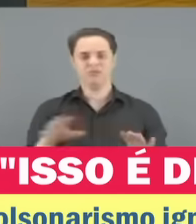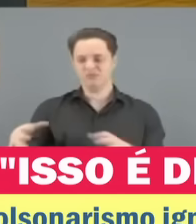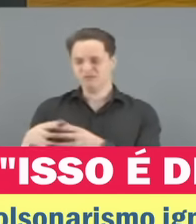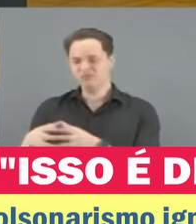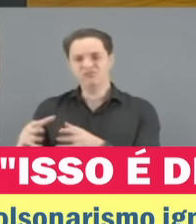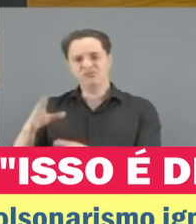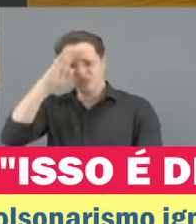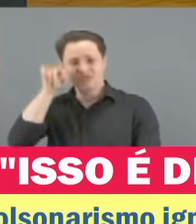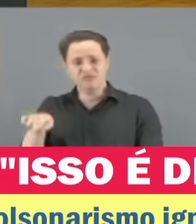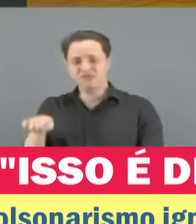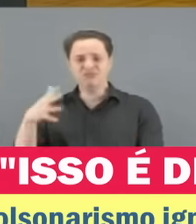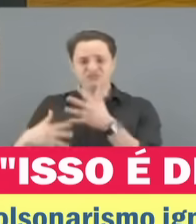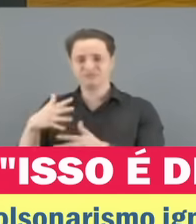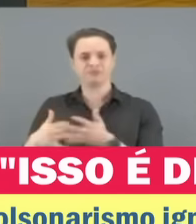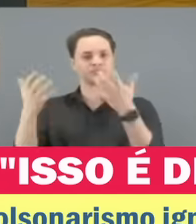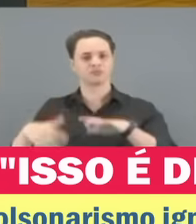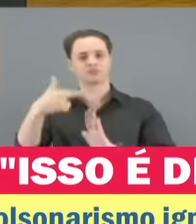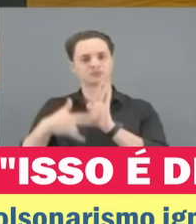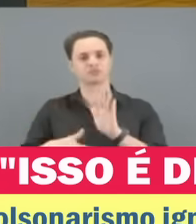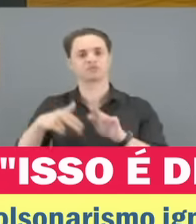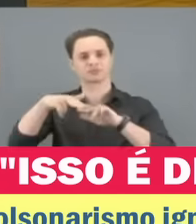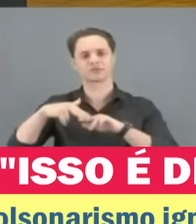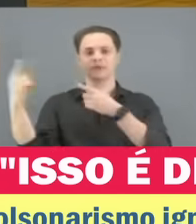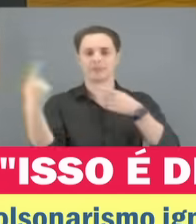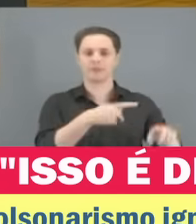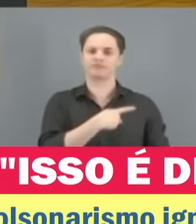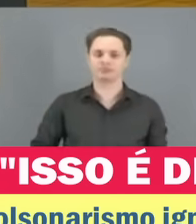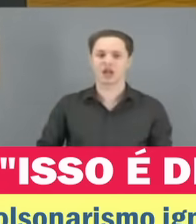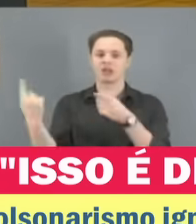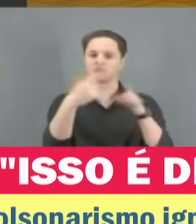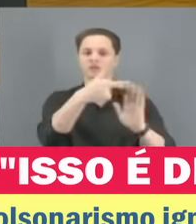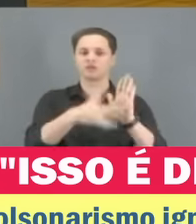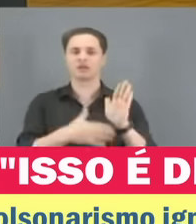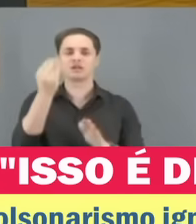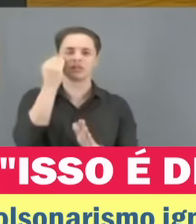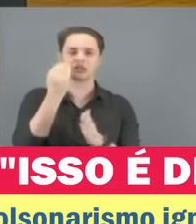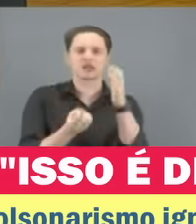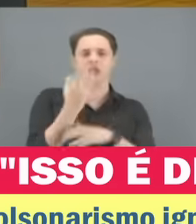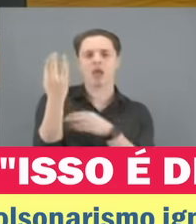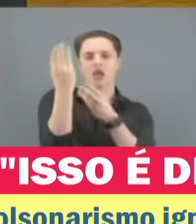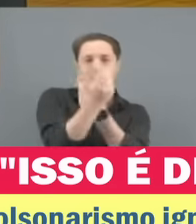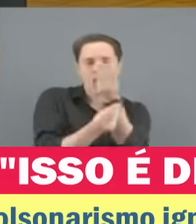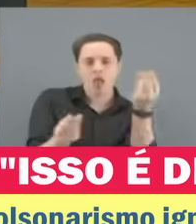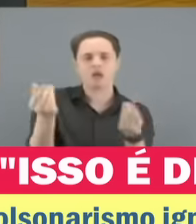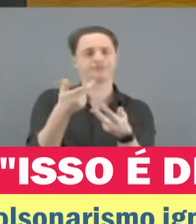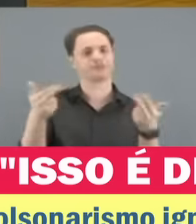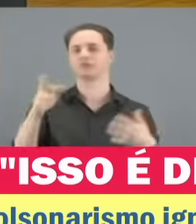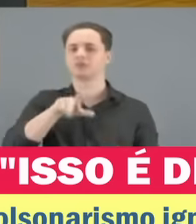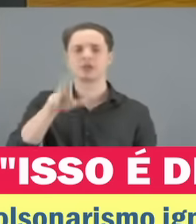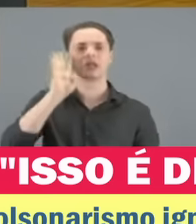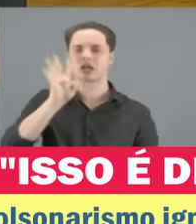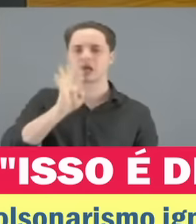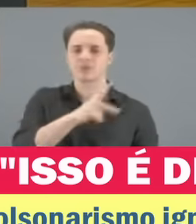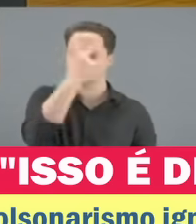exista o relatório. Para isso, atacam o presidente, atacam a relatora e procuram criar uma cortina de fumaça, uma atitude que não é legal, não é constitucional,